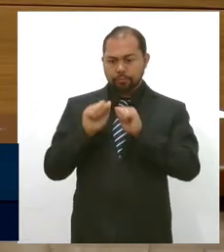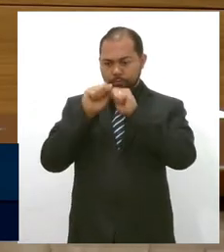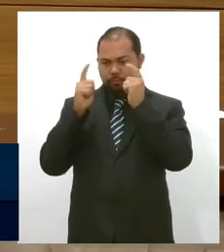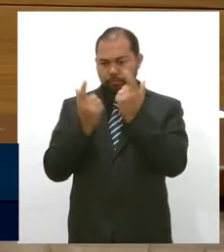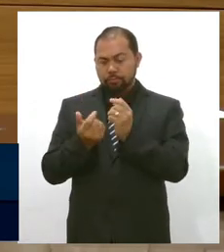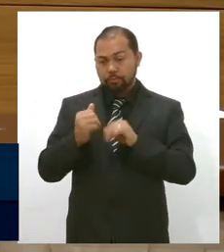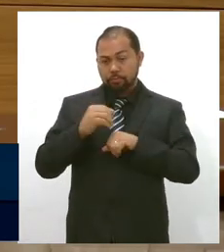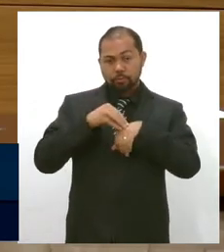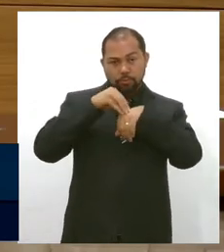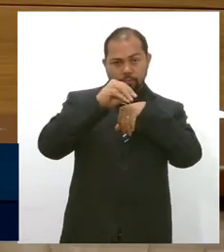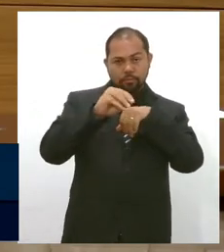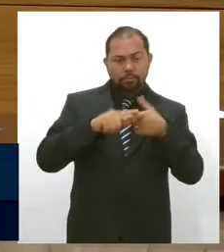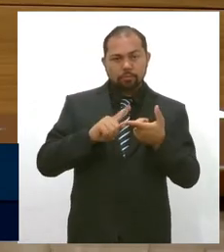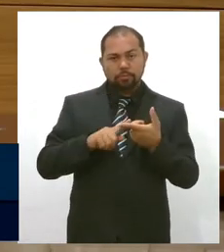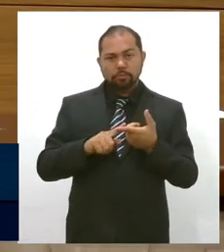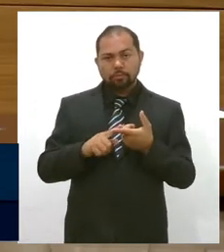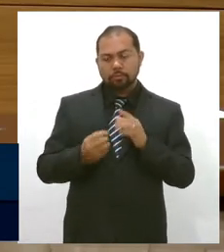do termo de colaboração